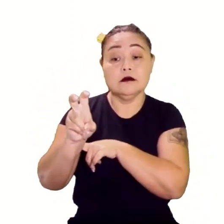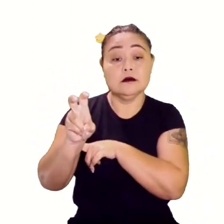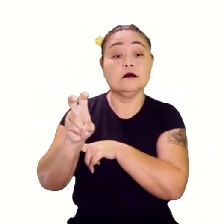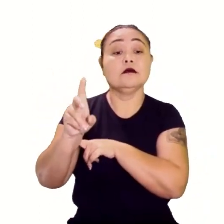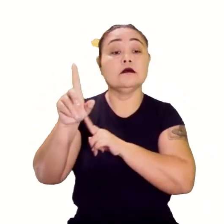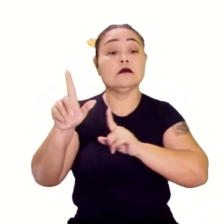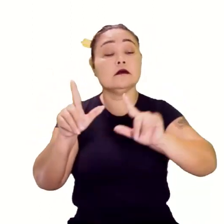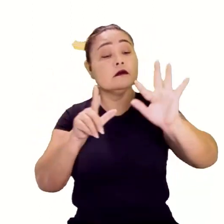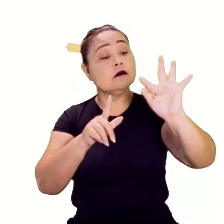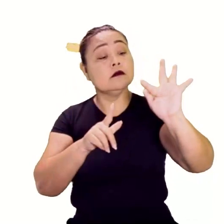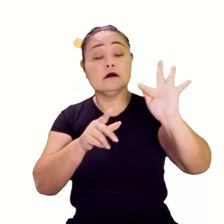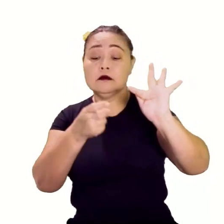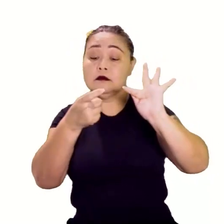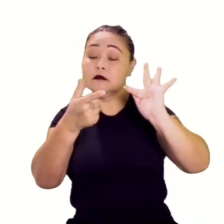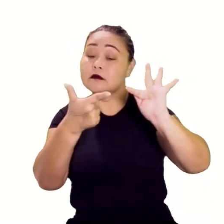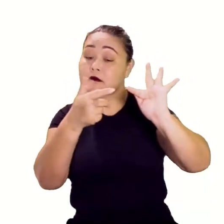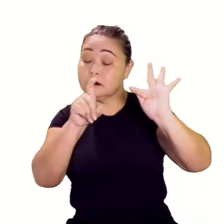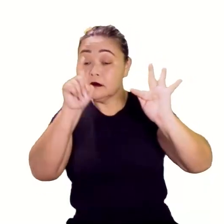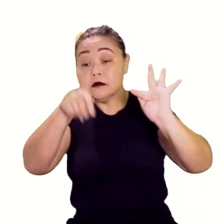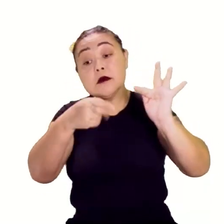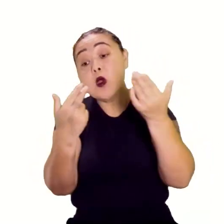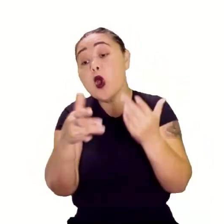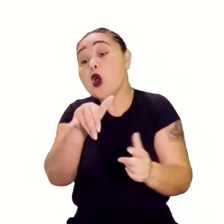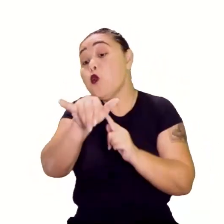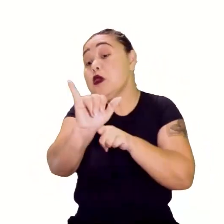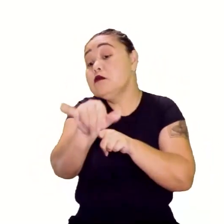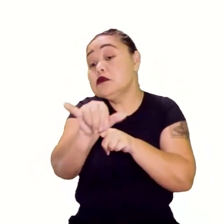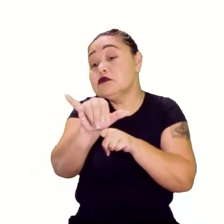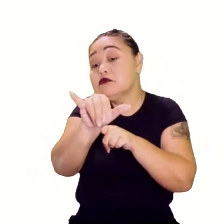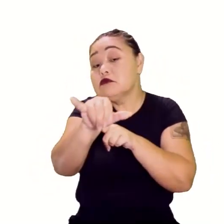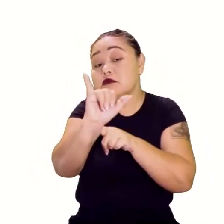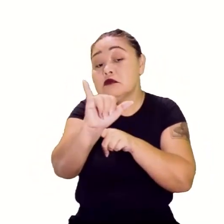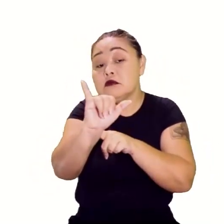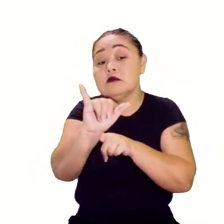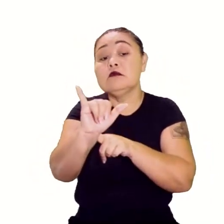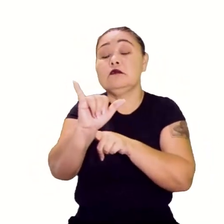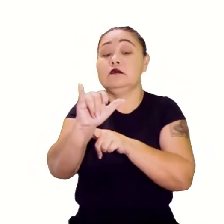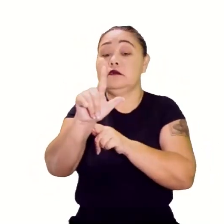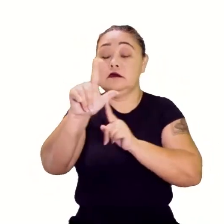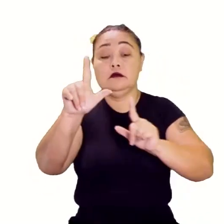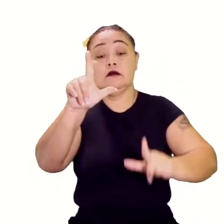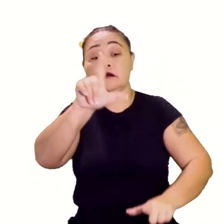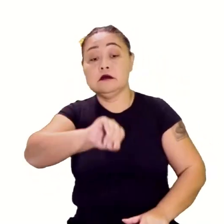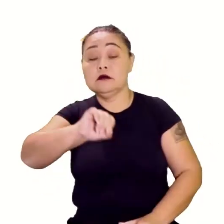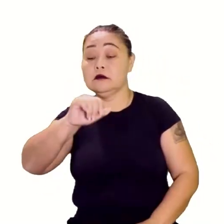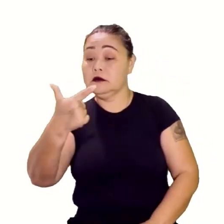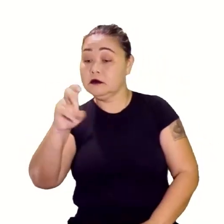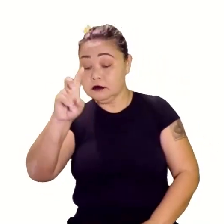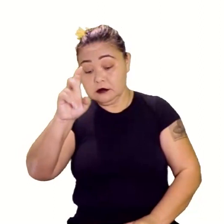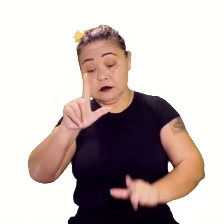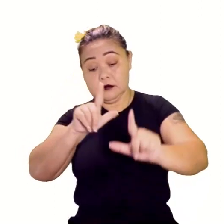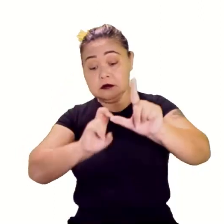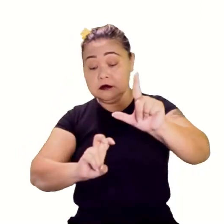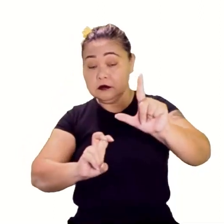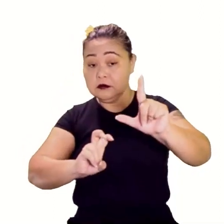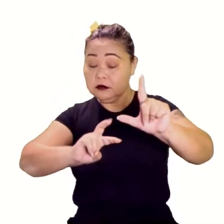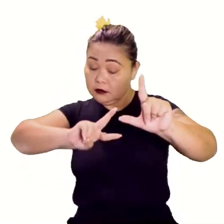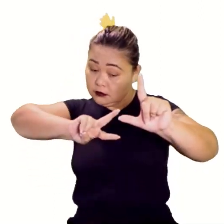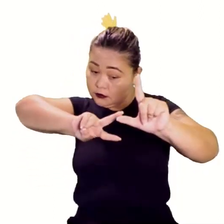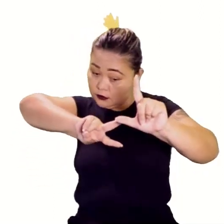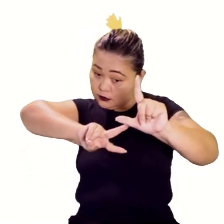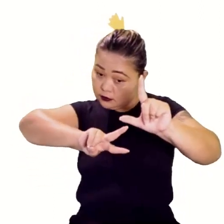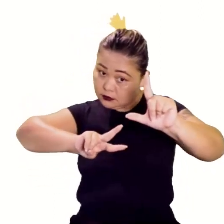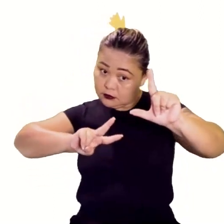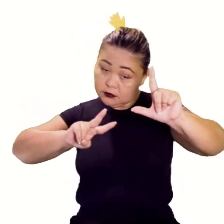esse f de x aqui, a gente chama ele de y, né? Para ficar mais bonitinho, então eu tenho log de 25 na base 5. Eu já poderia trocar